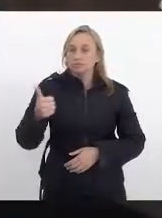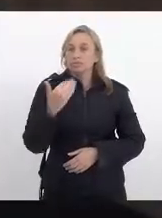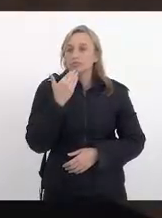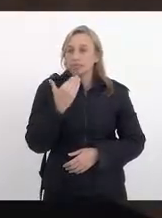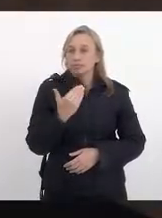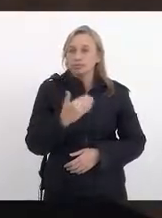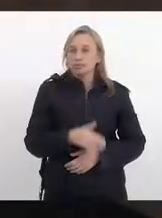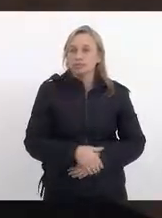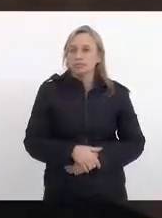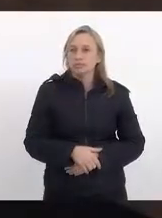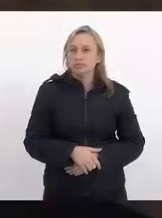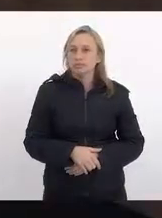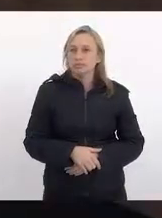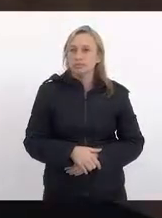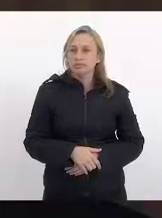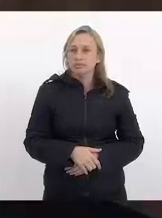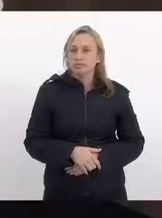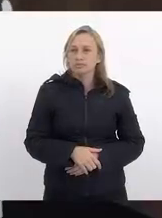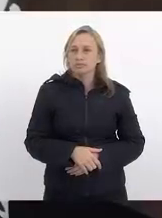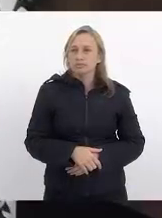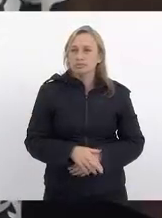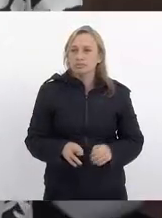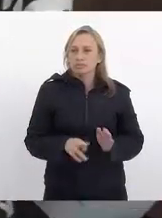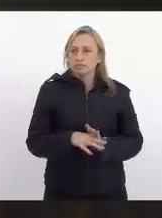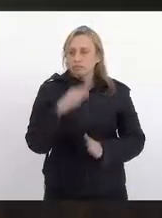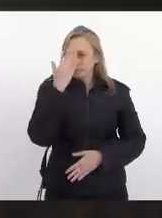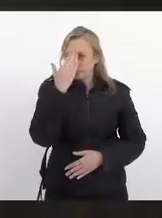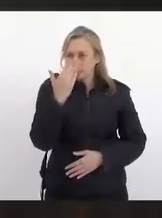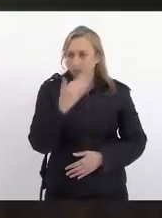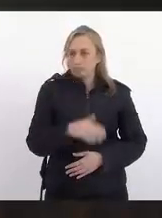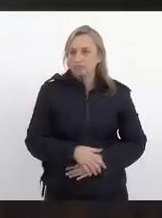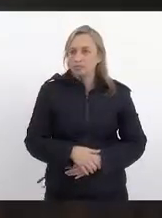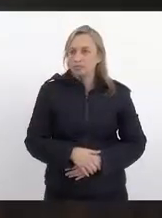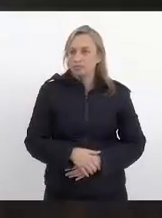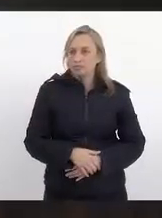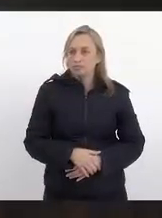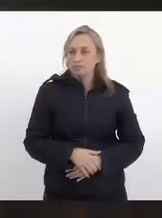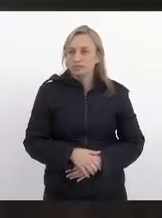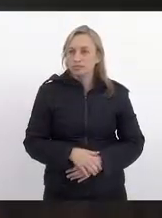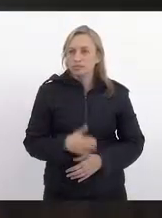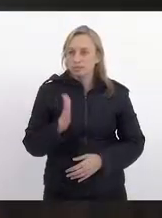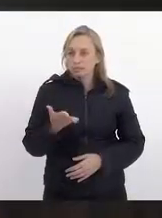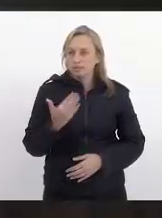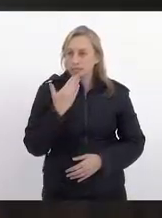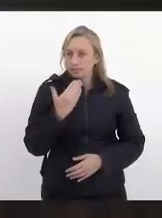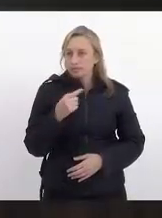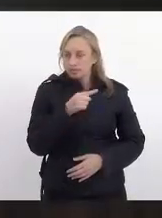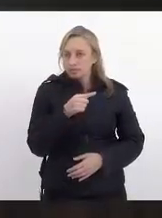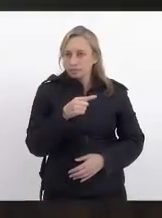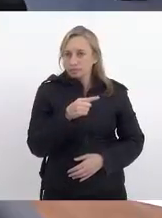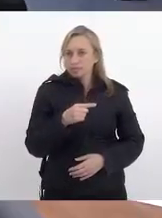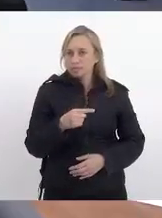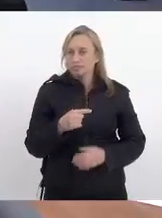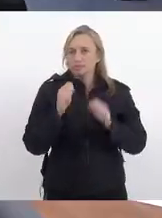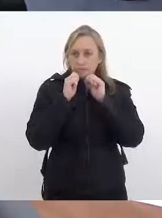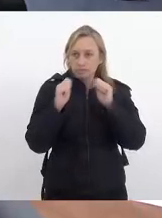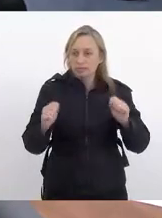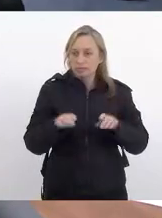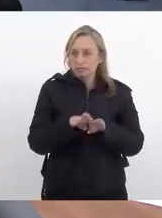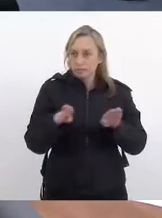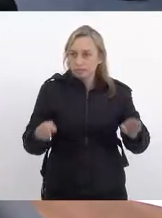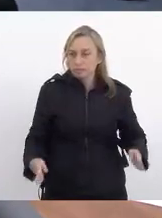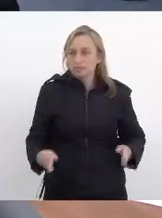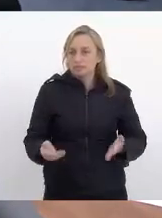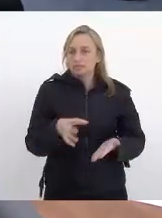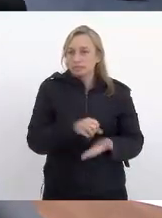por favor a presidência já já pediu aqui a assessoria da mesa